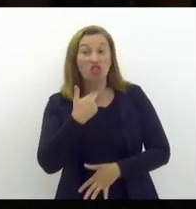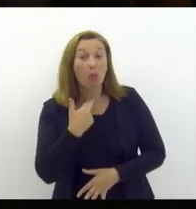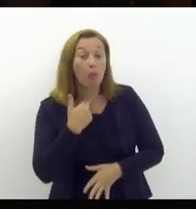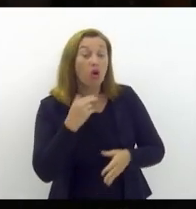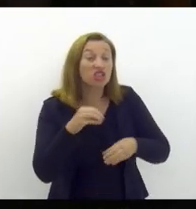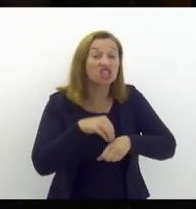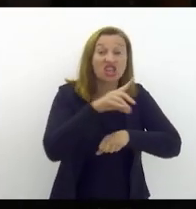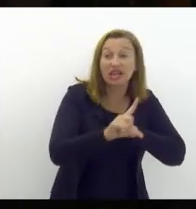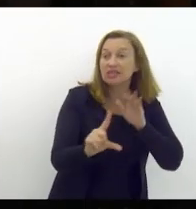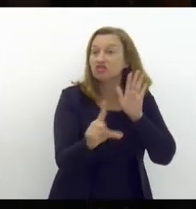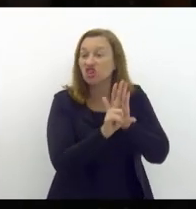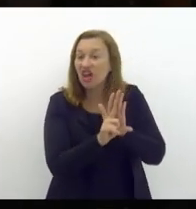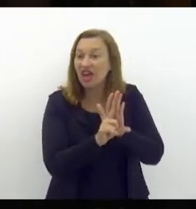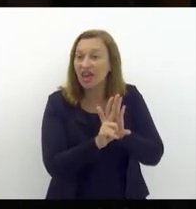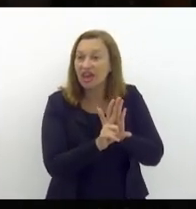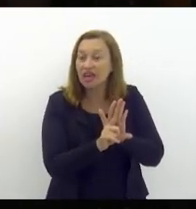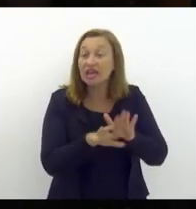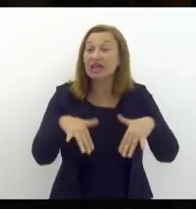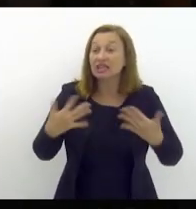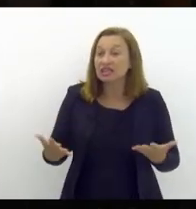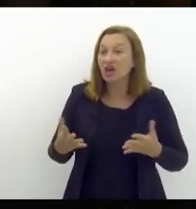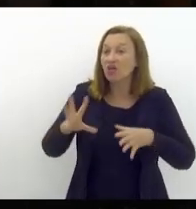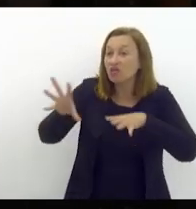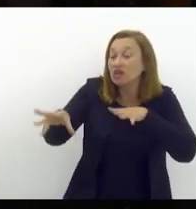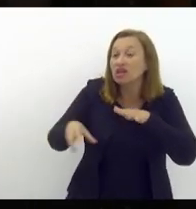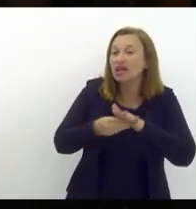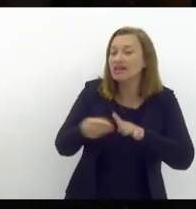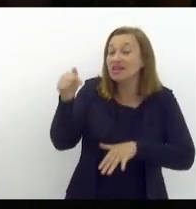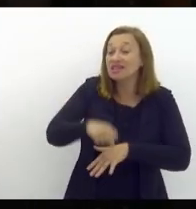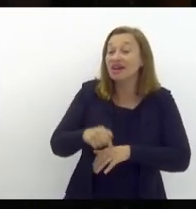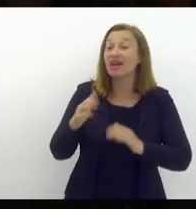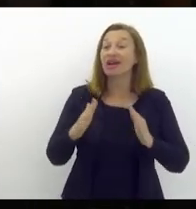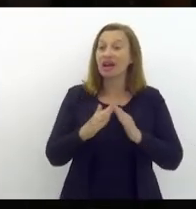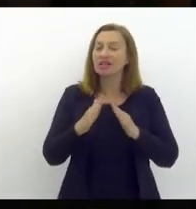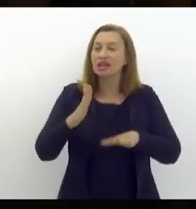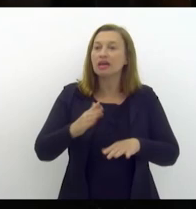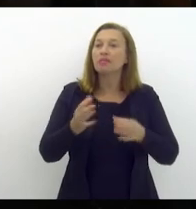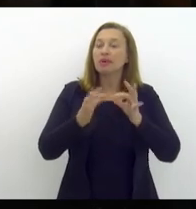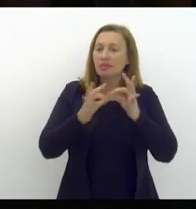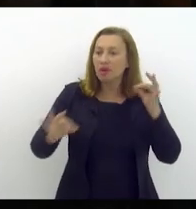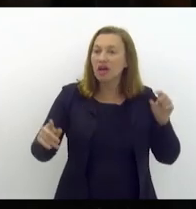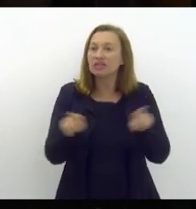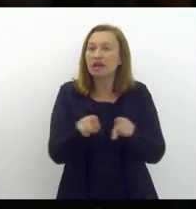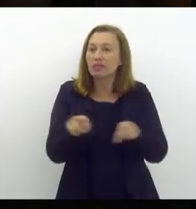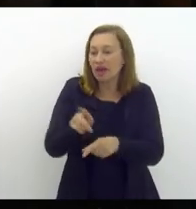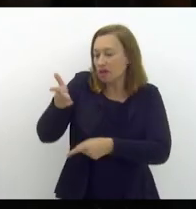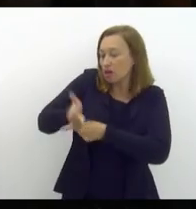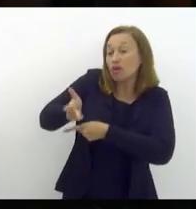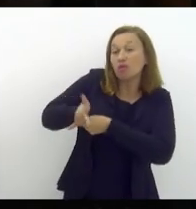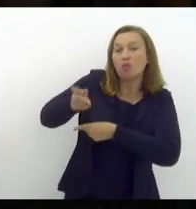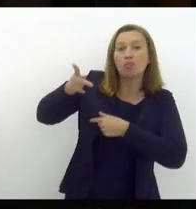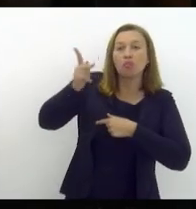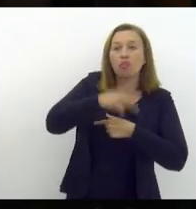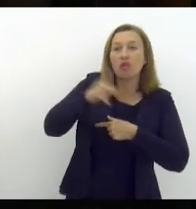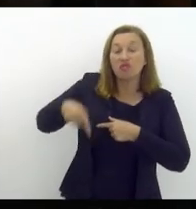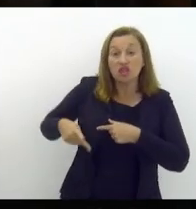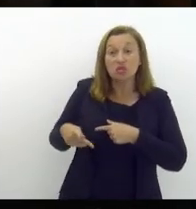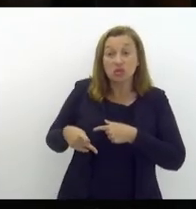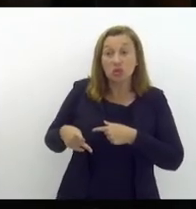indicação, nós vamos fazer aqui essa emenda, vamos votar aqui nessa casa aqui, para estender também o monitoramento de câmera para o professor, e se der, estende para